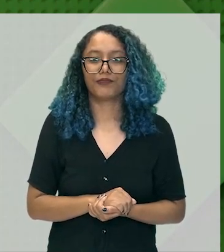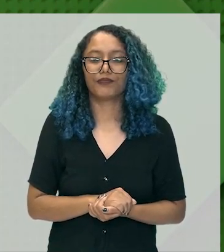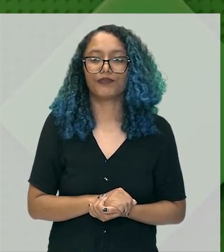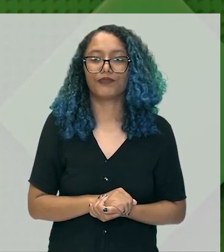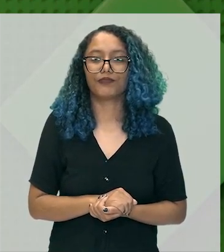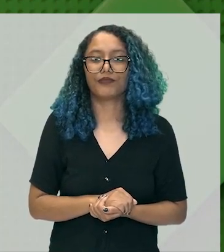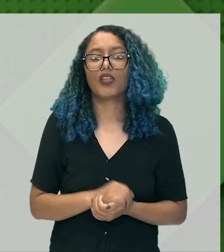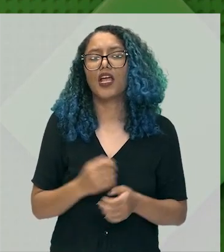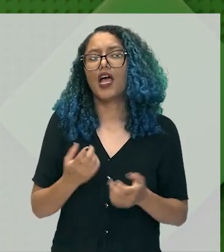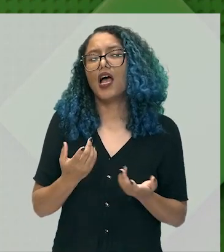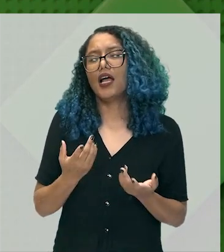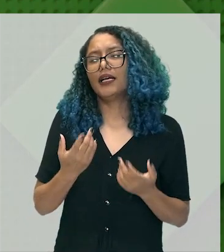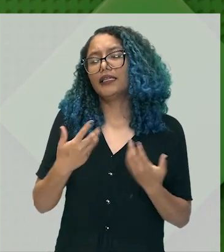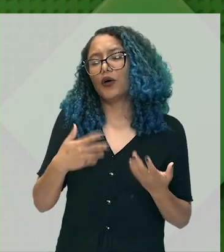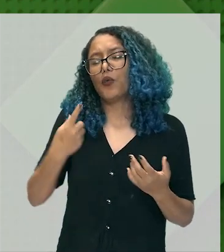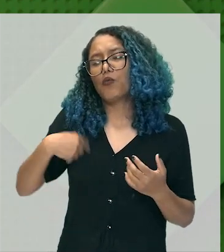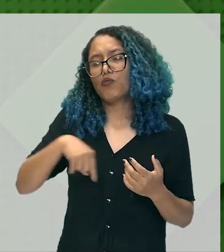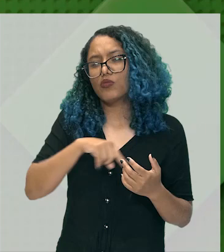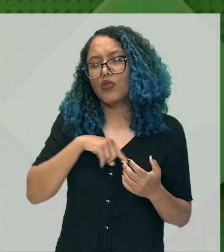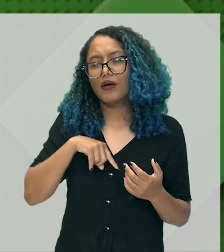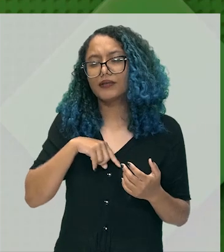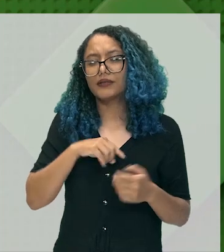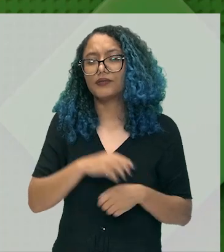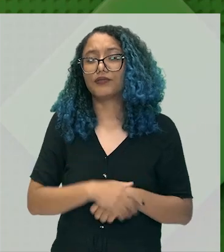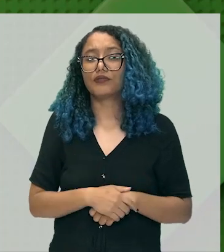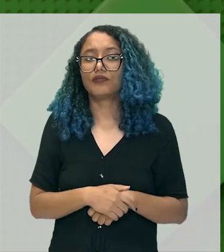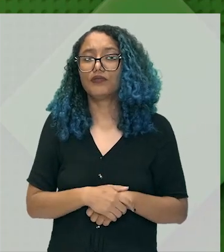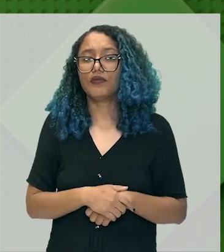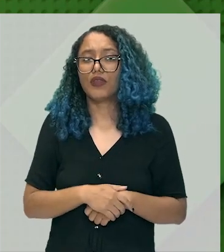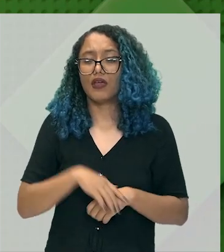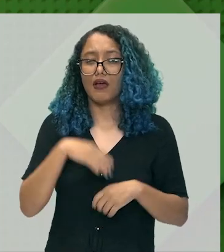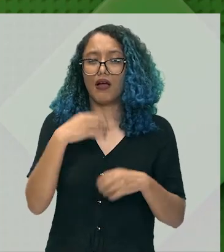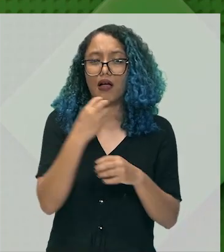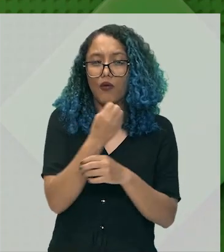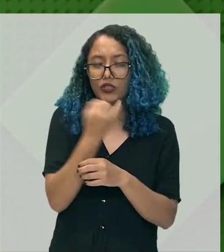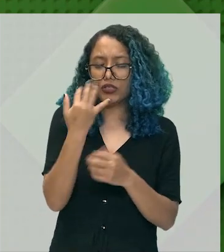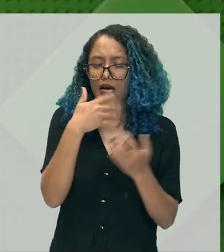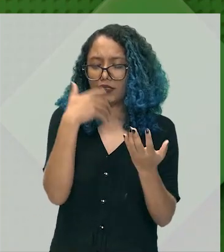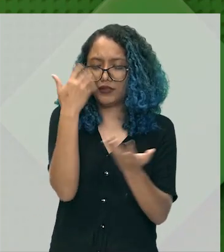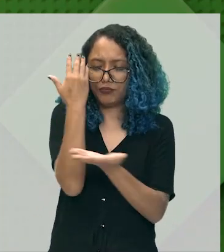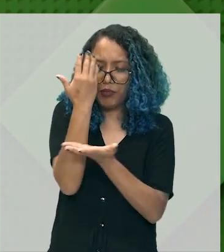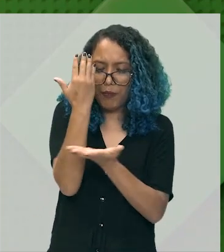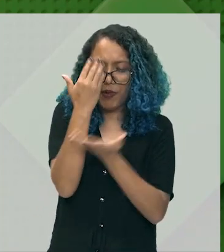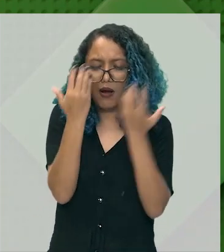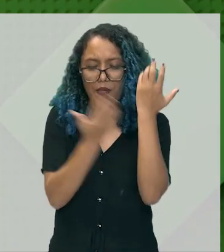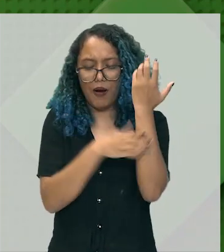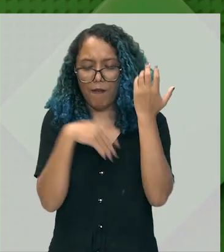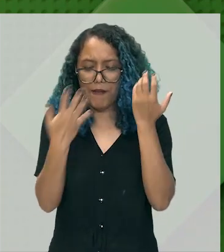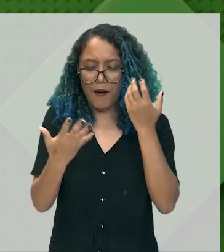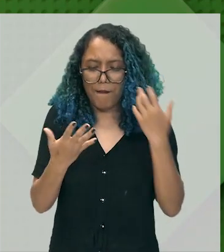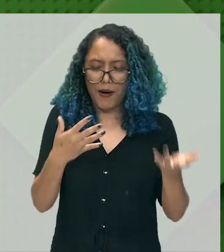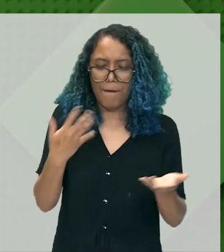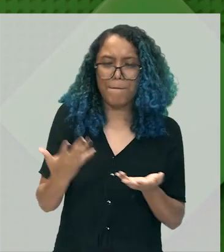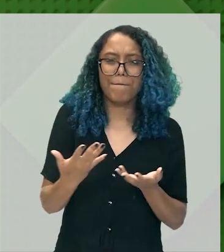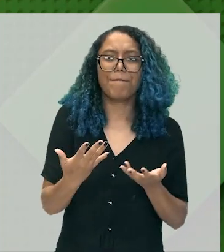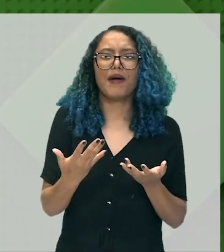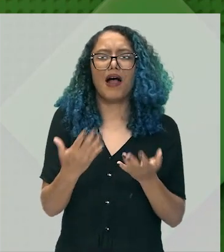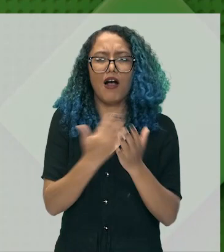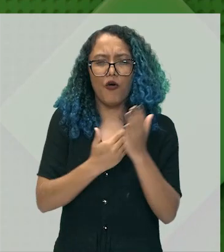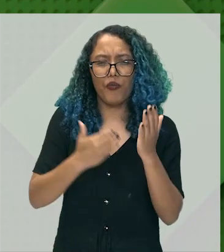nós temos aumentado a quantidade de desmatamento, né, por atividades econômicas que não